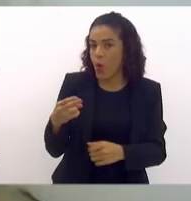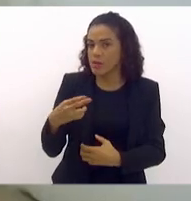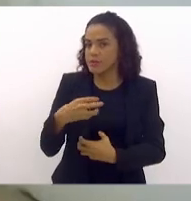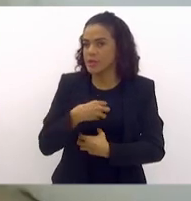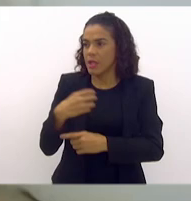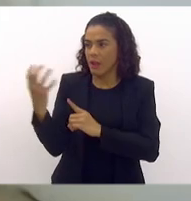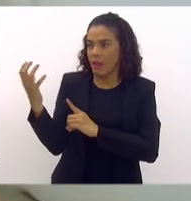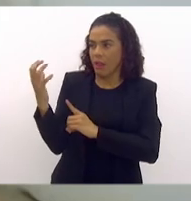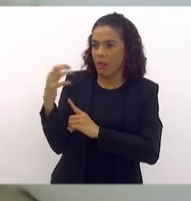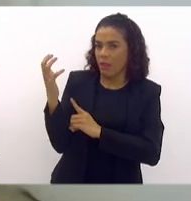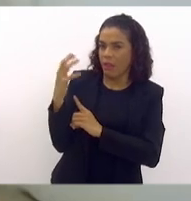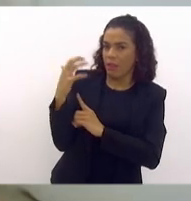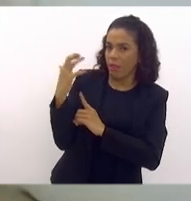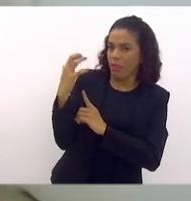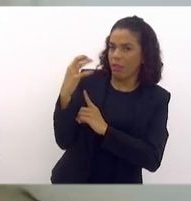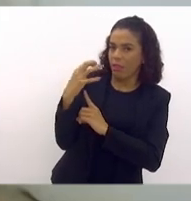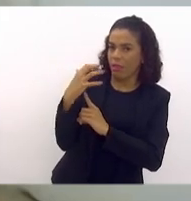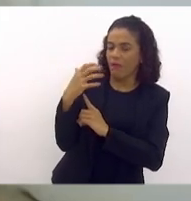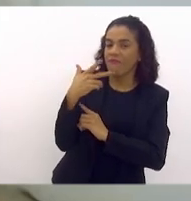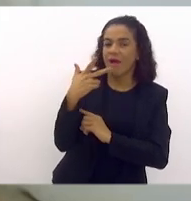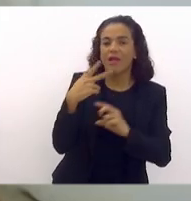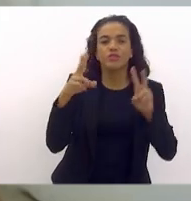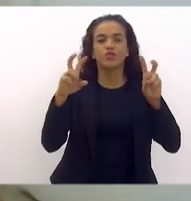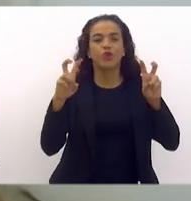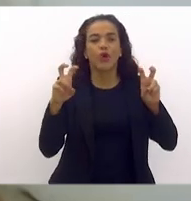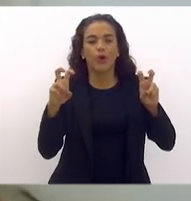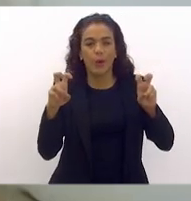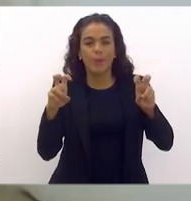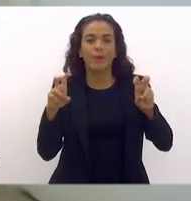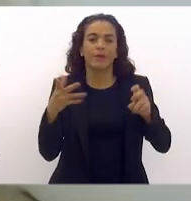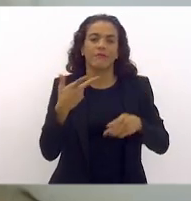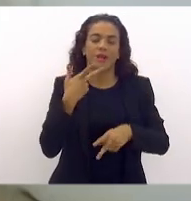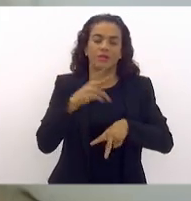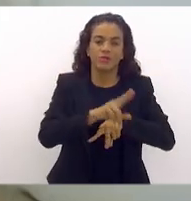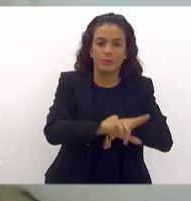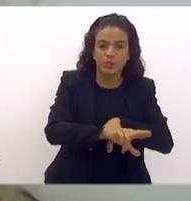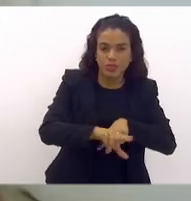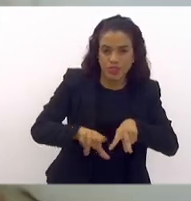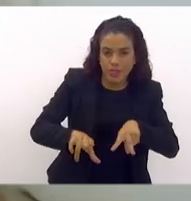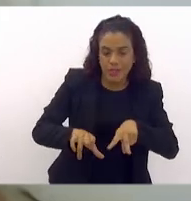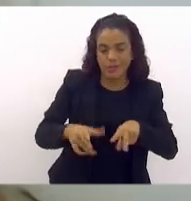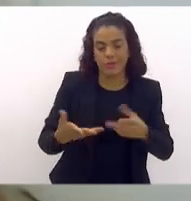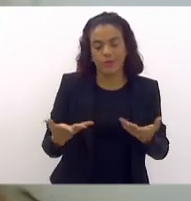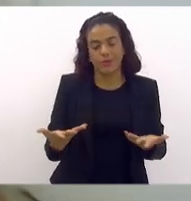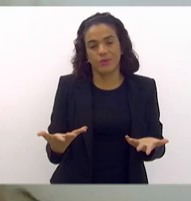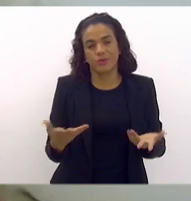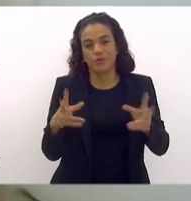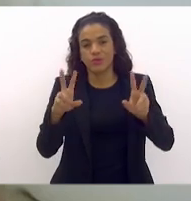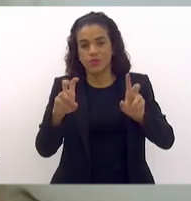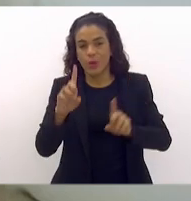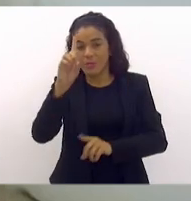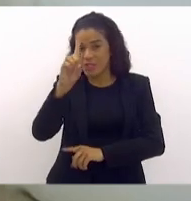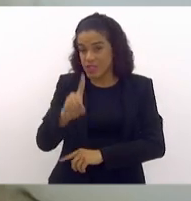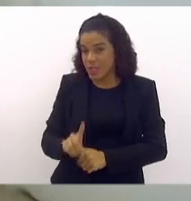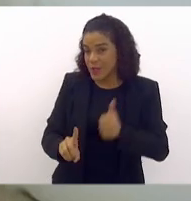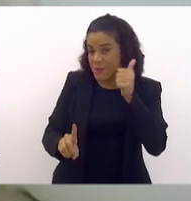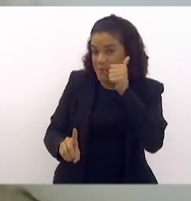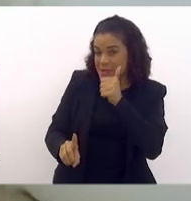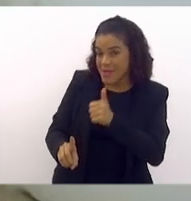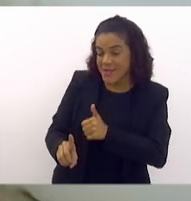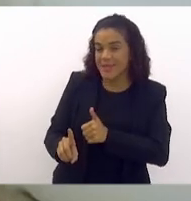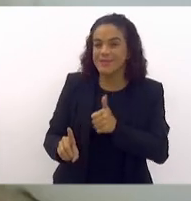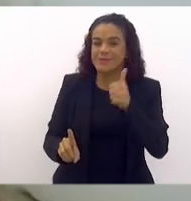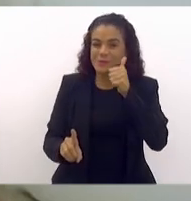de falarem de temas que envolvam relações de gênero, que envolvam direitos de meninas e de